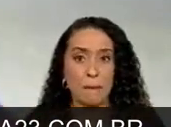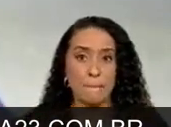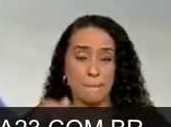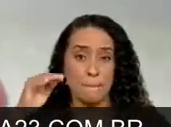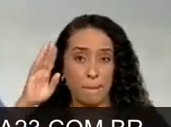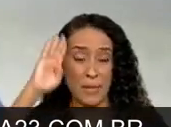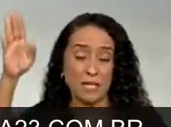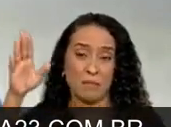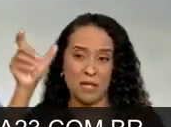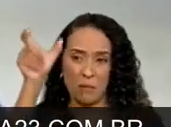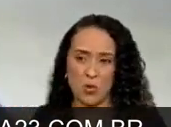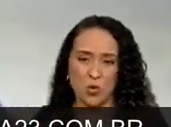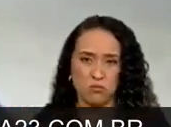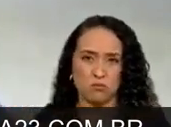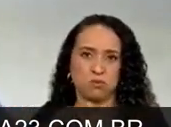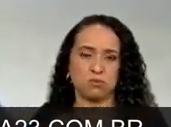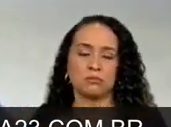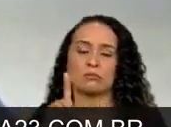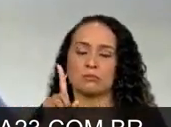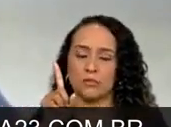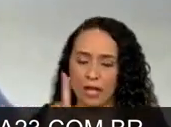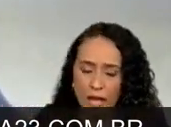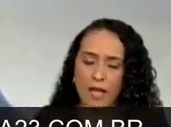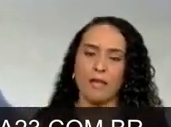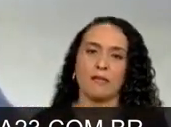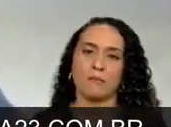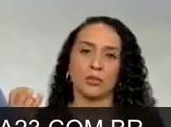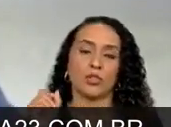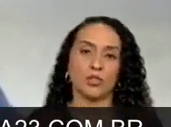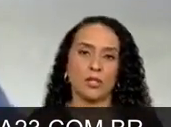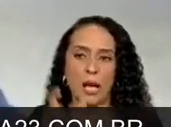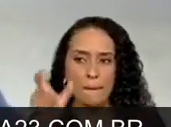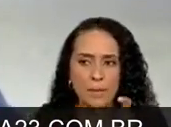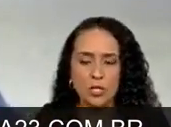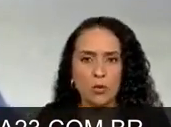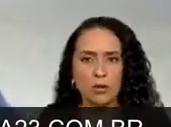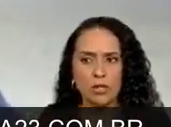idosos, é absolutamente fundamental que as pessoas estejam atentas a isso.